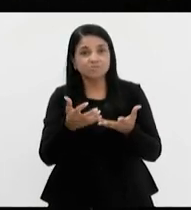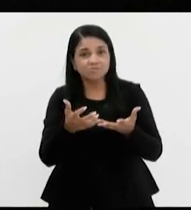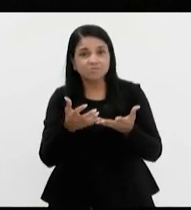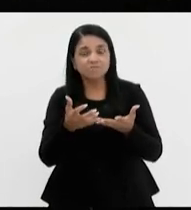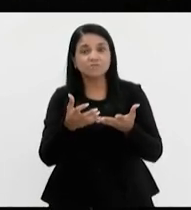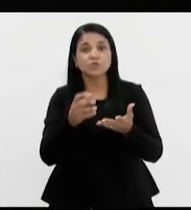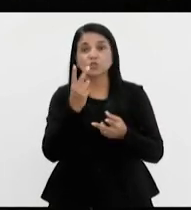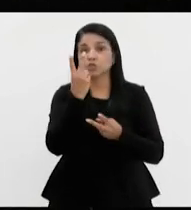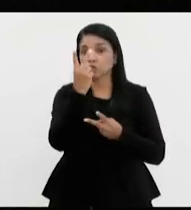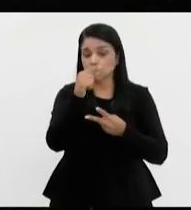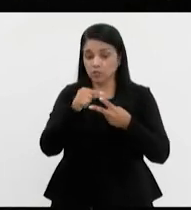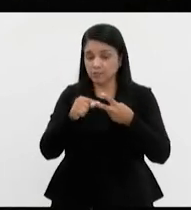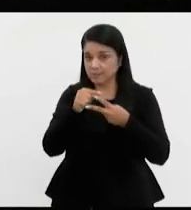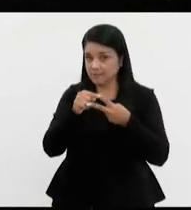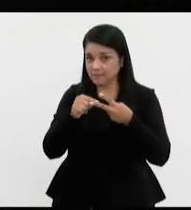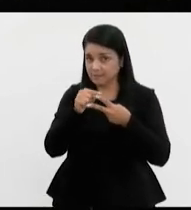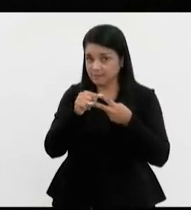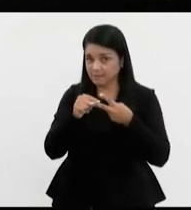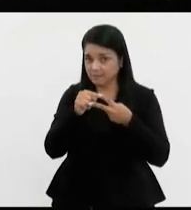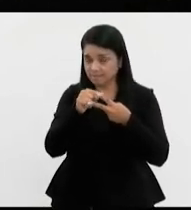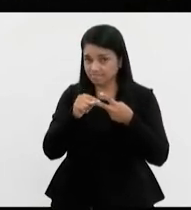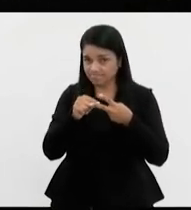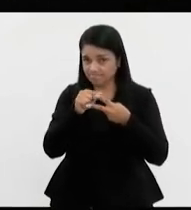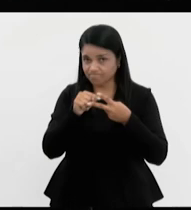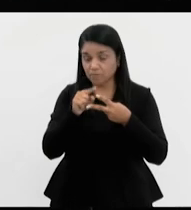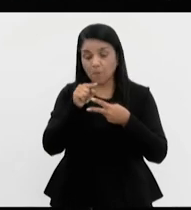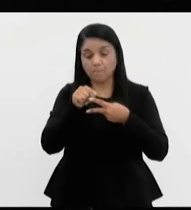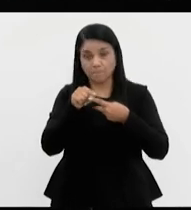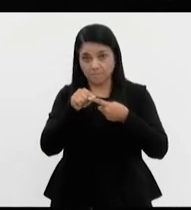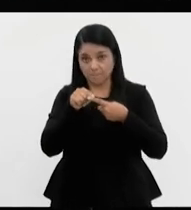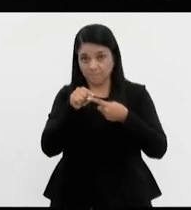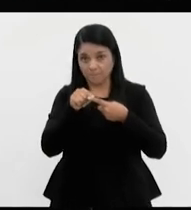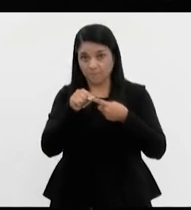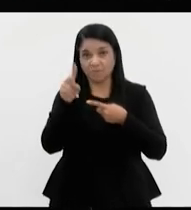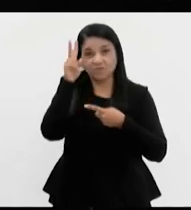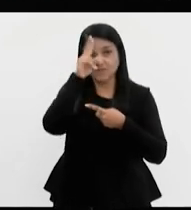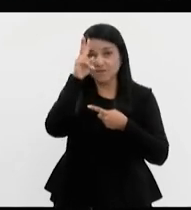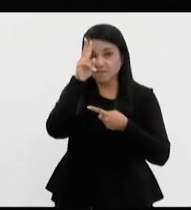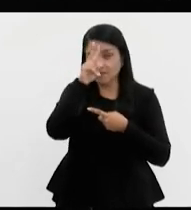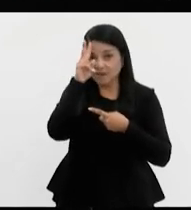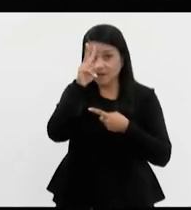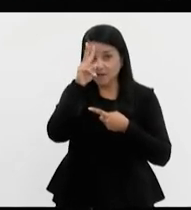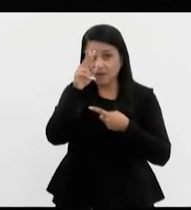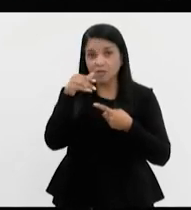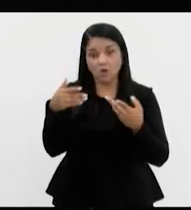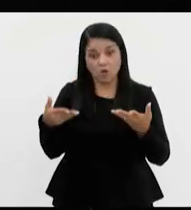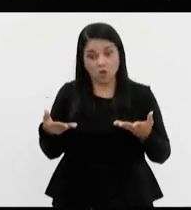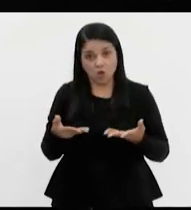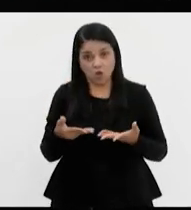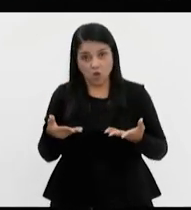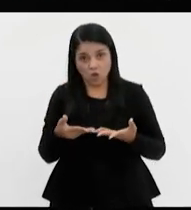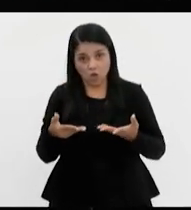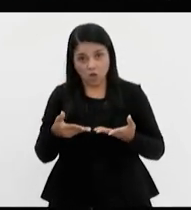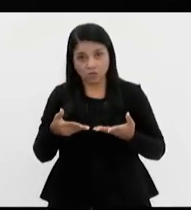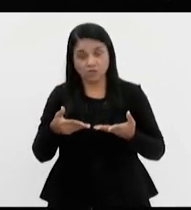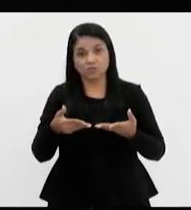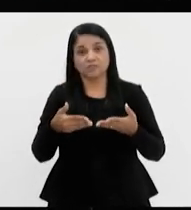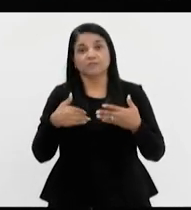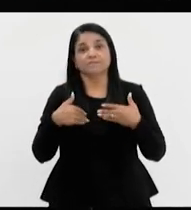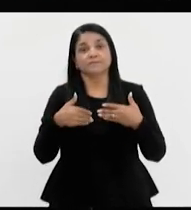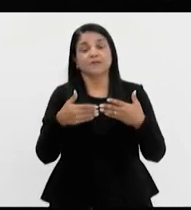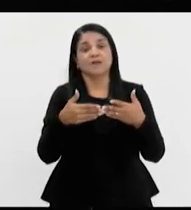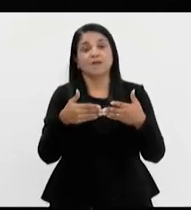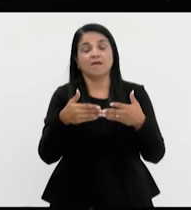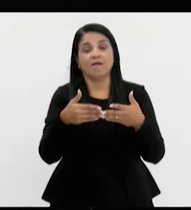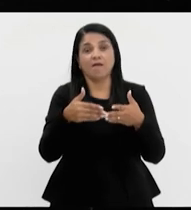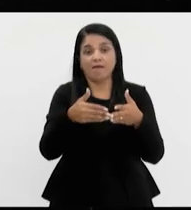de duas questões. A primeira, para lembrar que hoje, né, a renúncia fiscal de um Estado